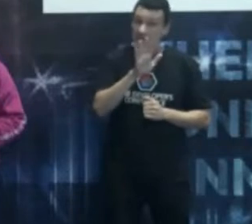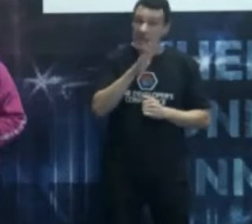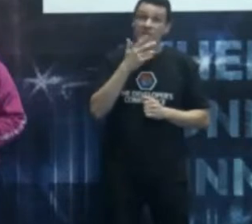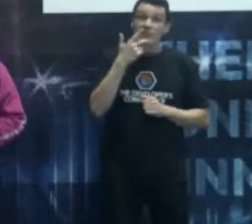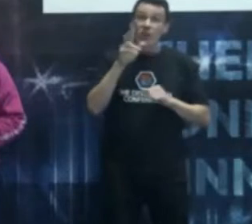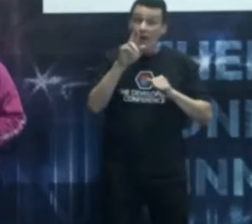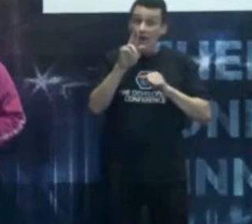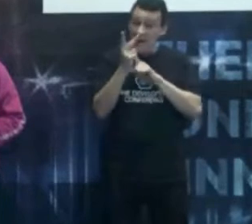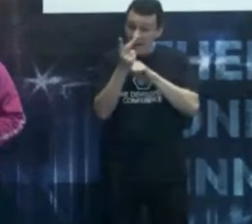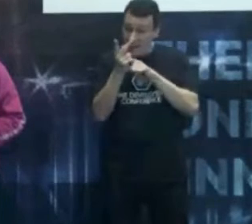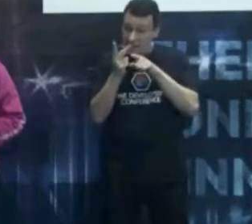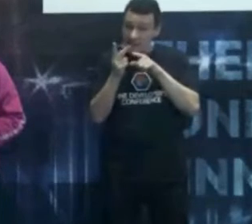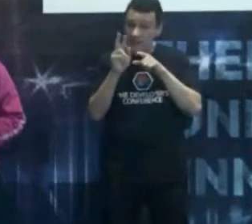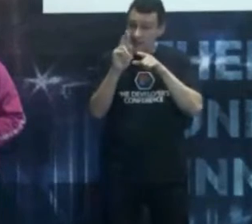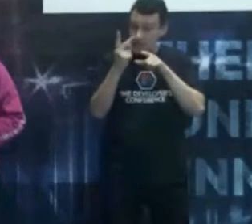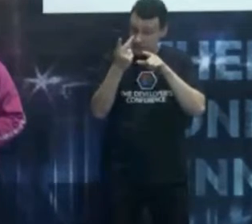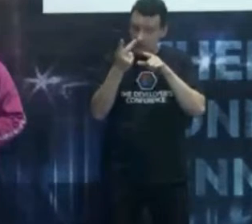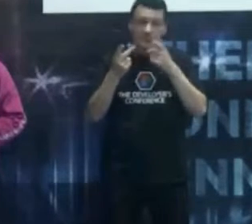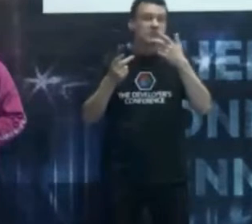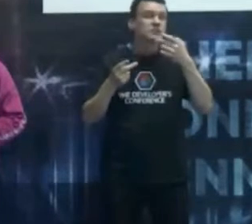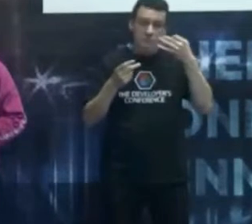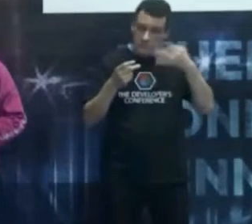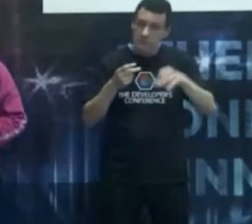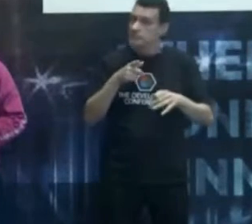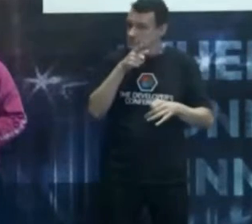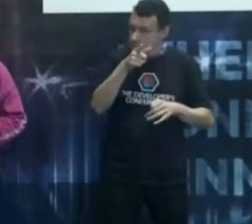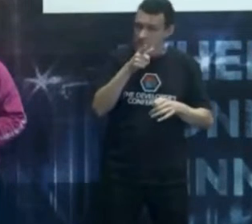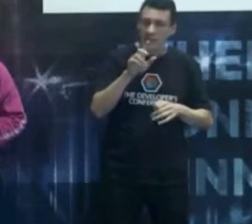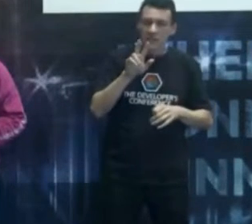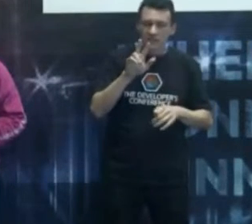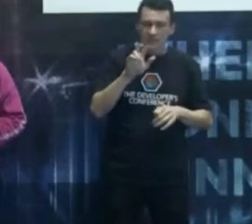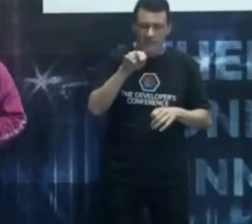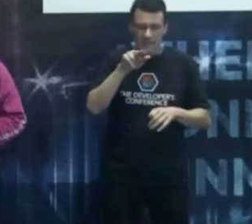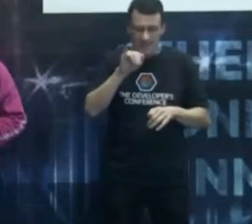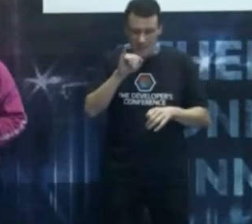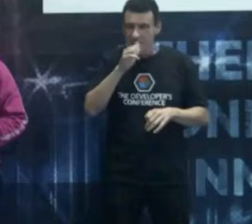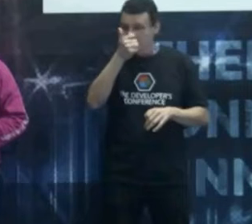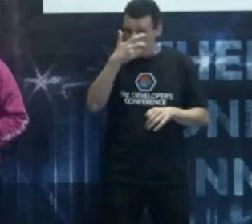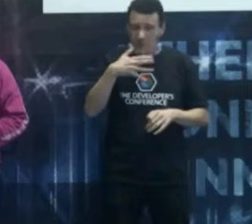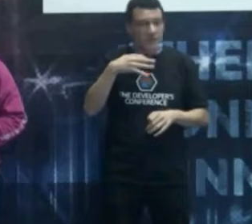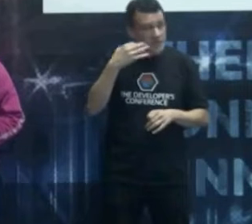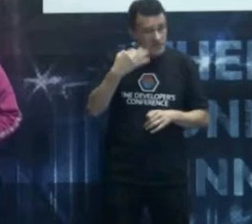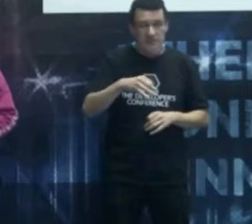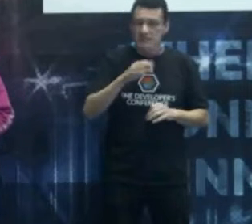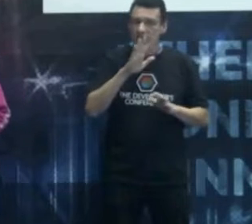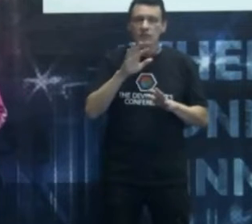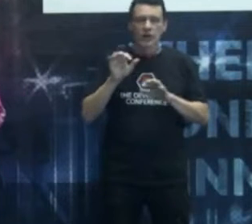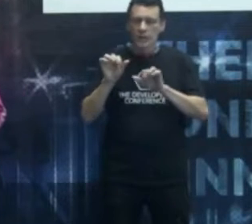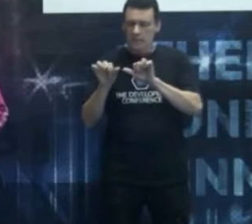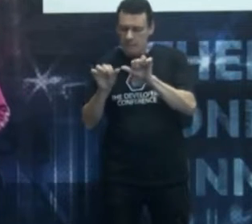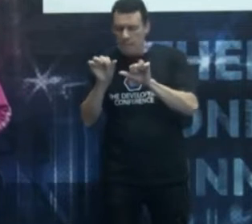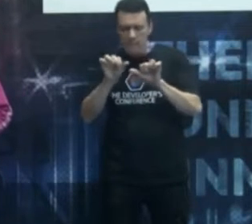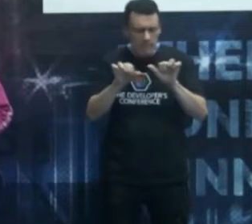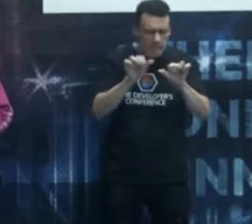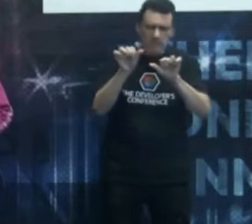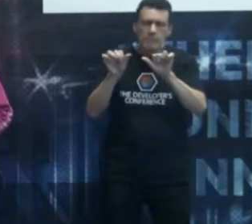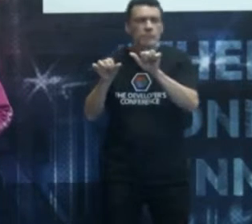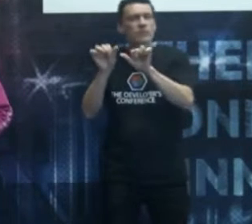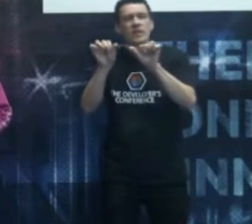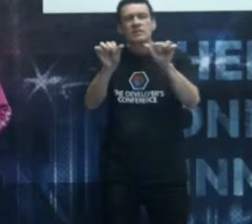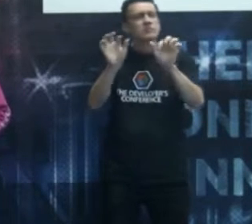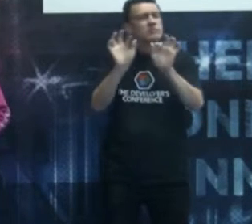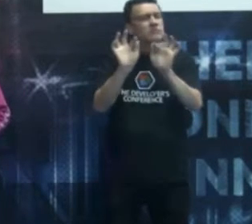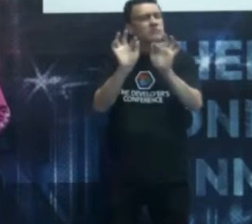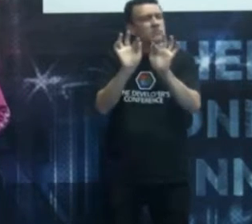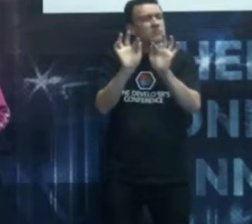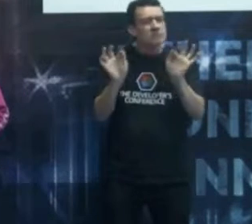que é isso mesmo que o Vini trouxe. A operacionalização é isso, né? São todas essas dicas que a gente já deu. Mas eu trago